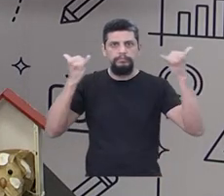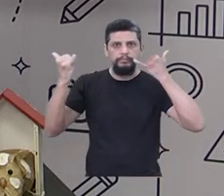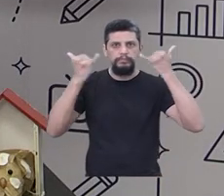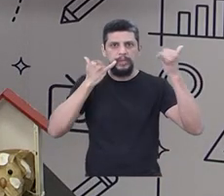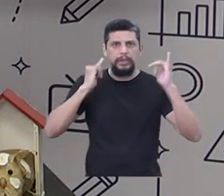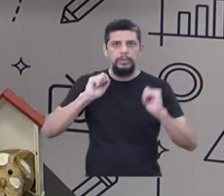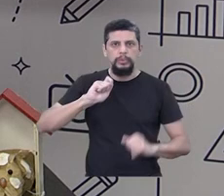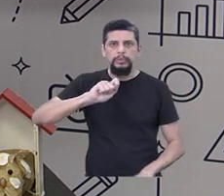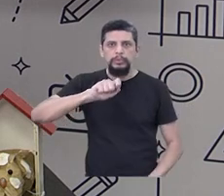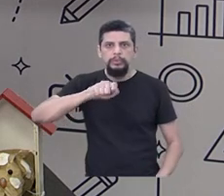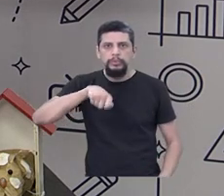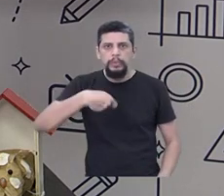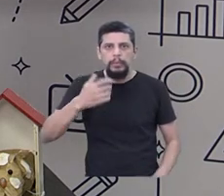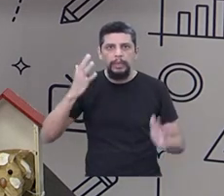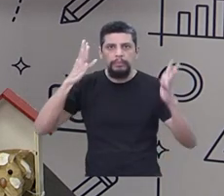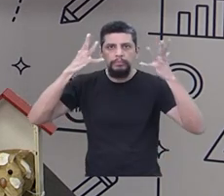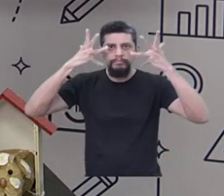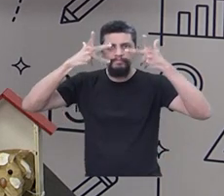os animais?